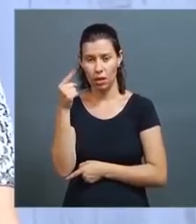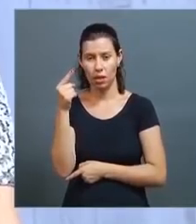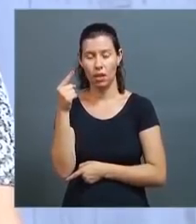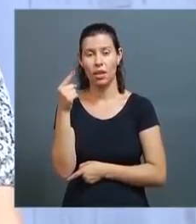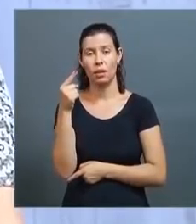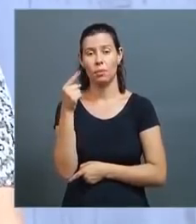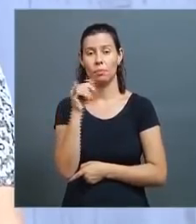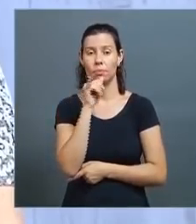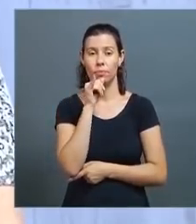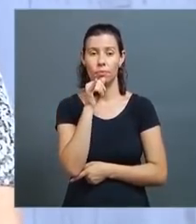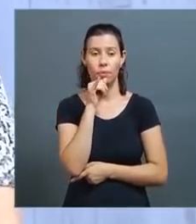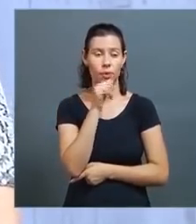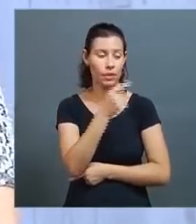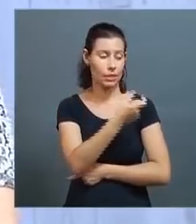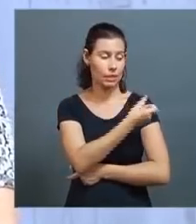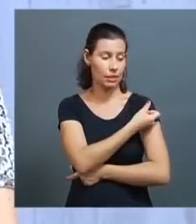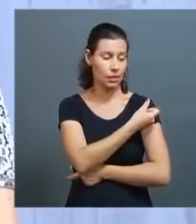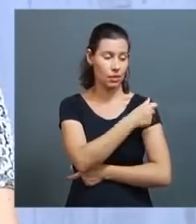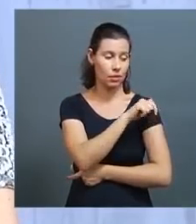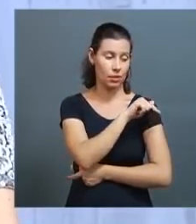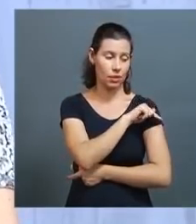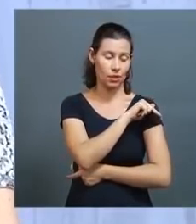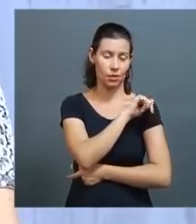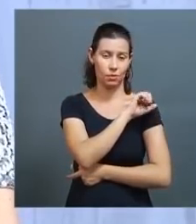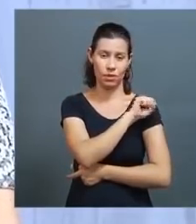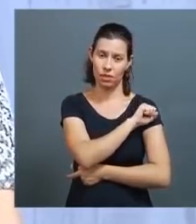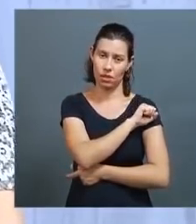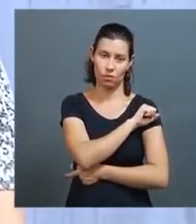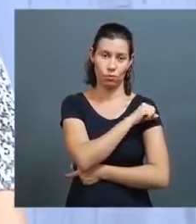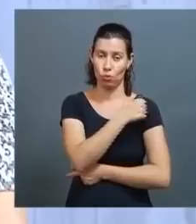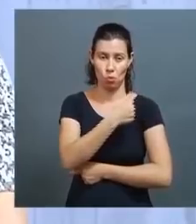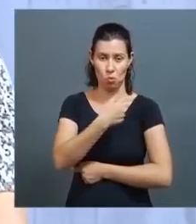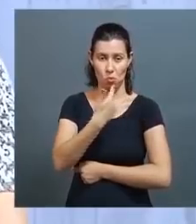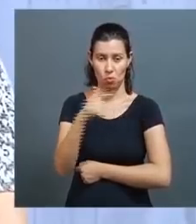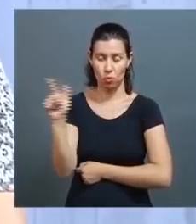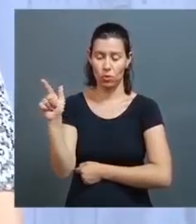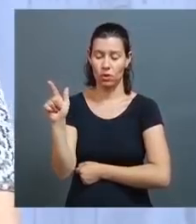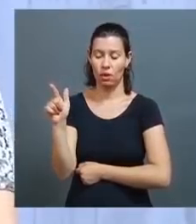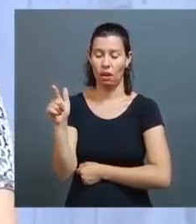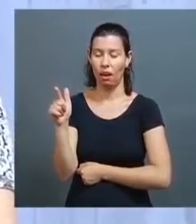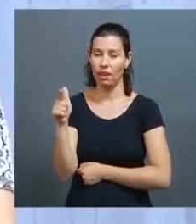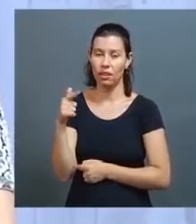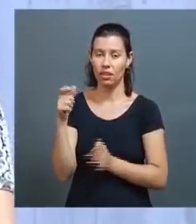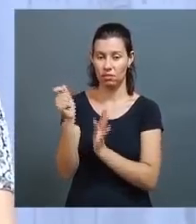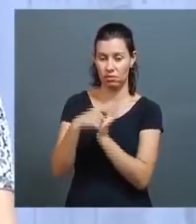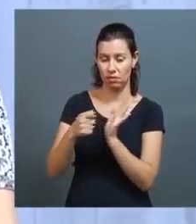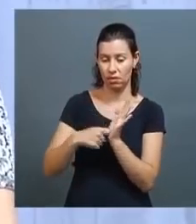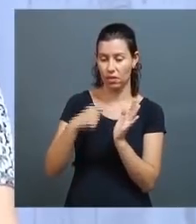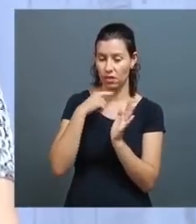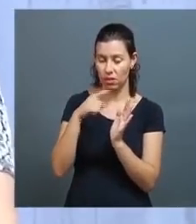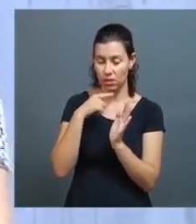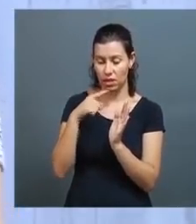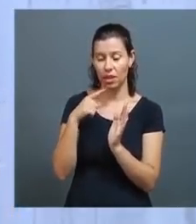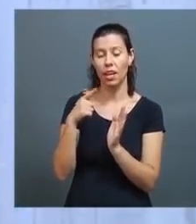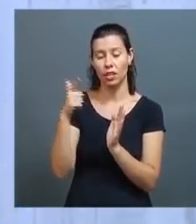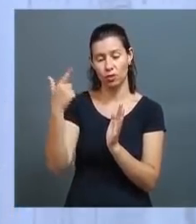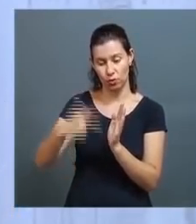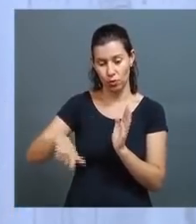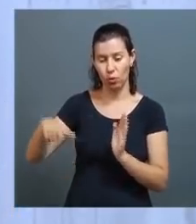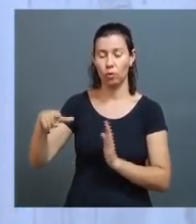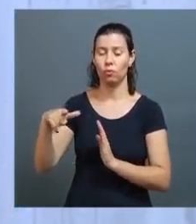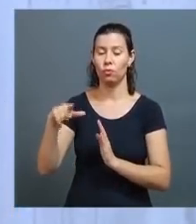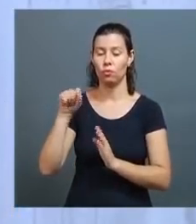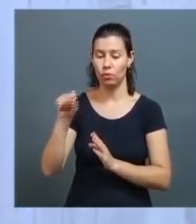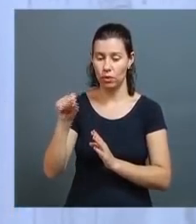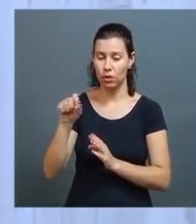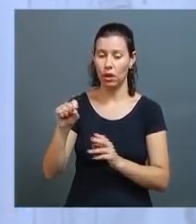ano porque ela não faz o registro adequado. Ela compreendeu a matéria, ela sabe o conteúdo, então ela precisa de uma outra maneira